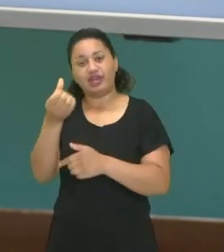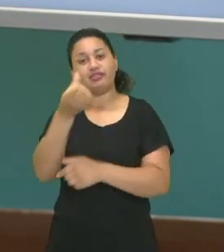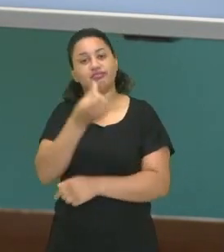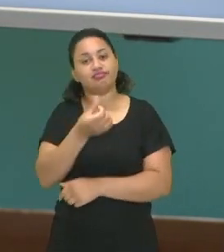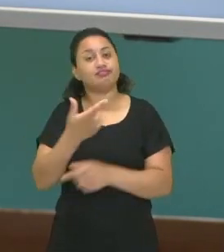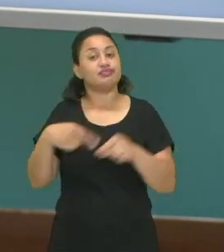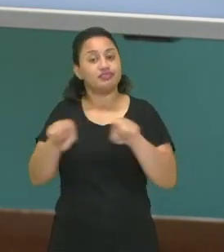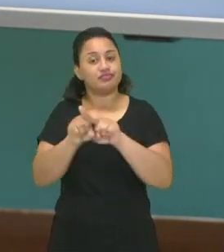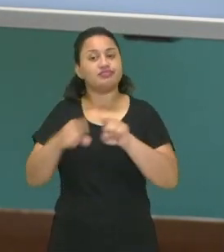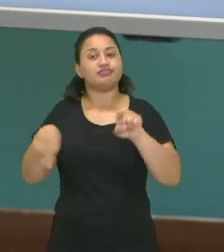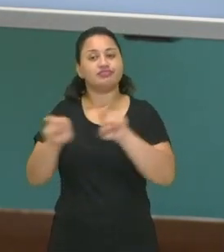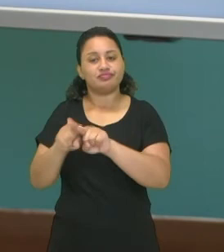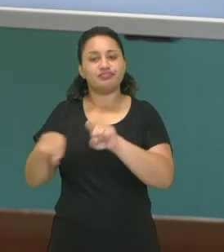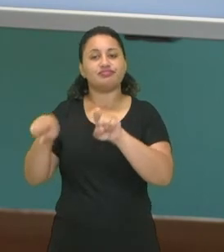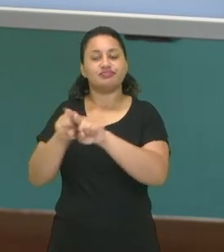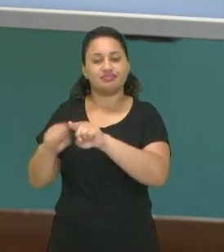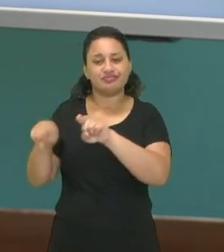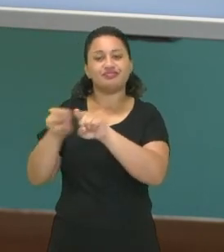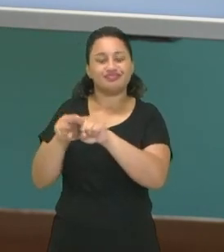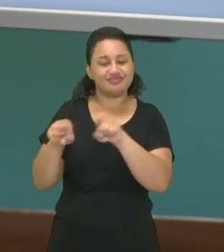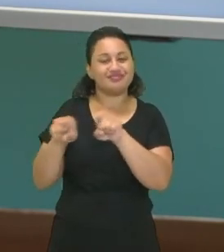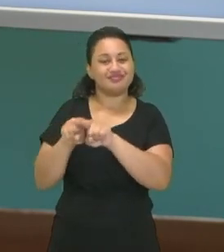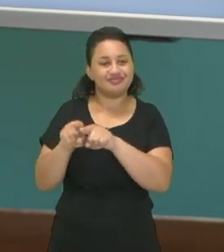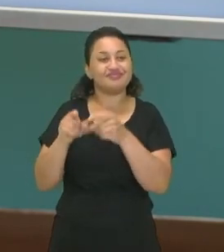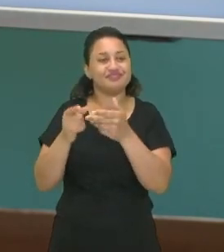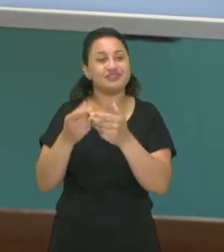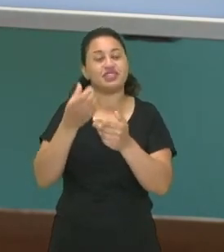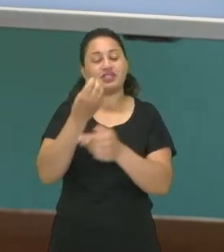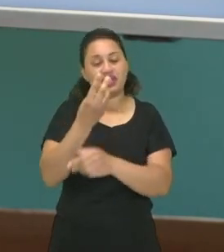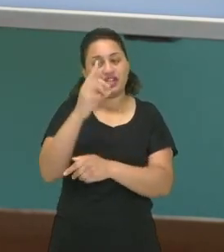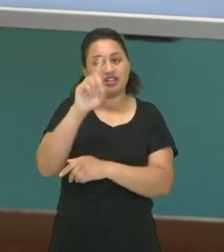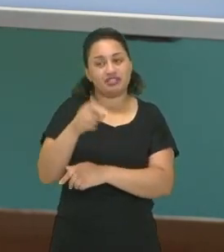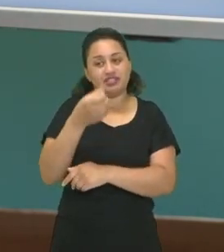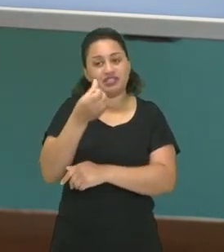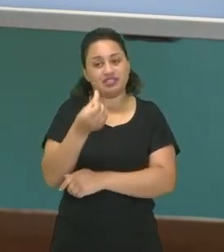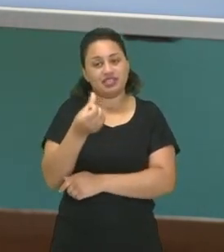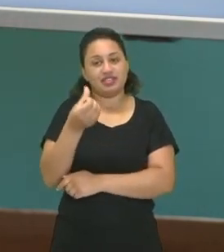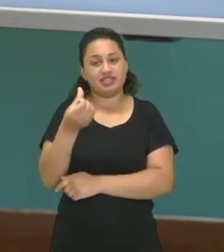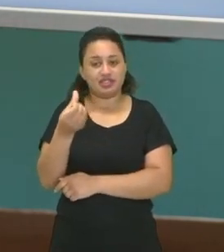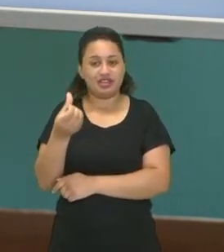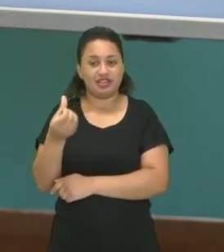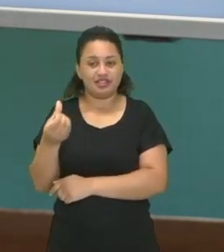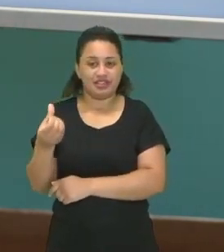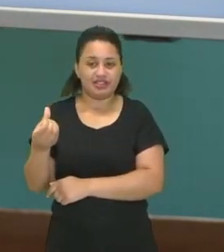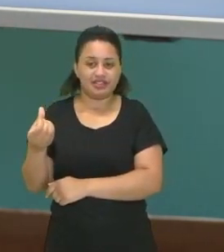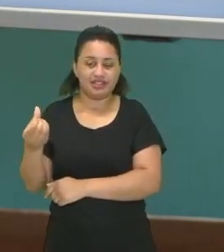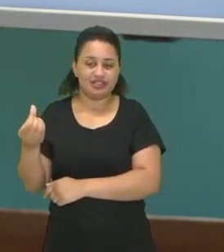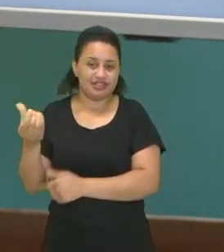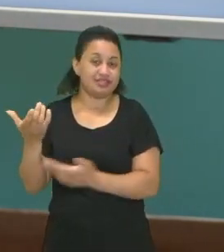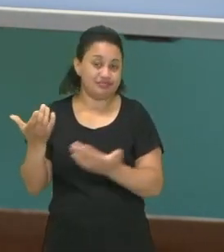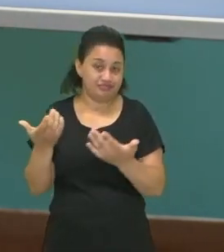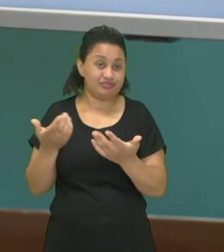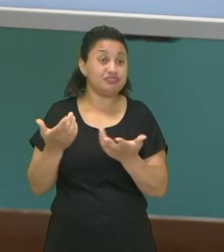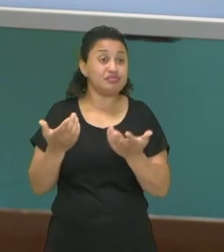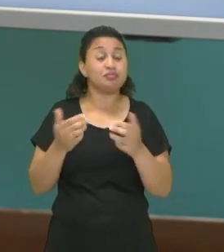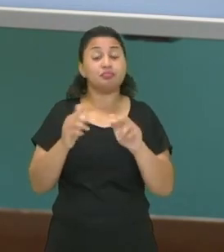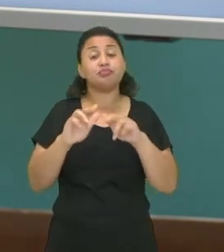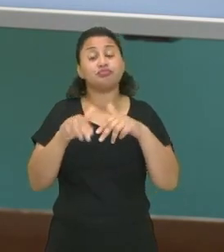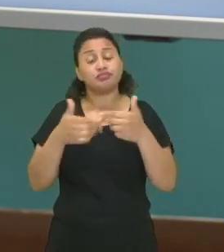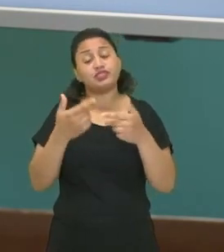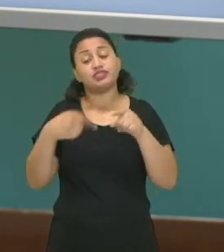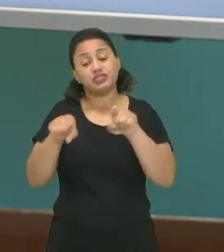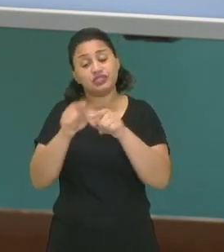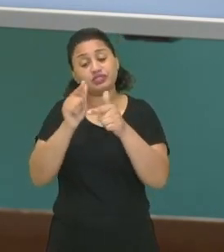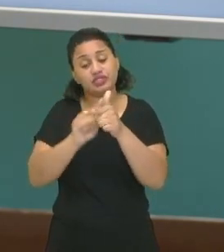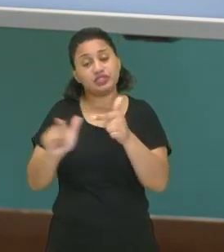né? Olha lá, né? De novo, 20 dividido por 3. Vai ficar o 6 lá. 6 vezes 3 é 18. E deixa o resto 2. E assim vai, né? Vai